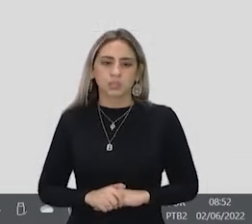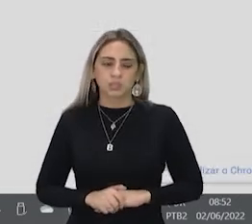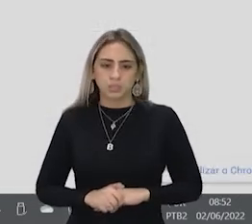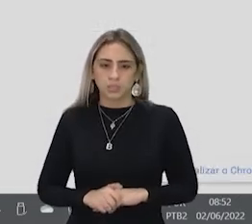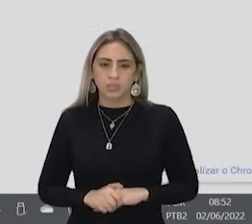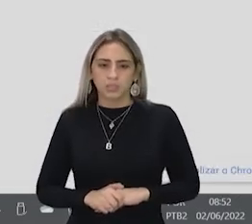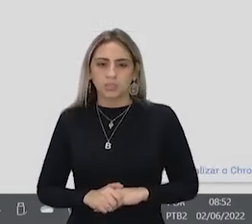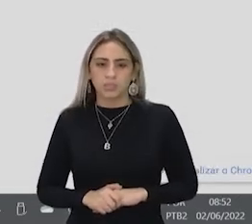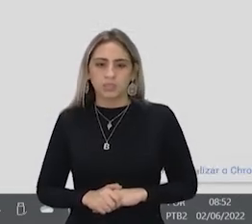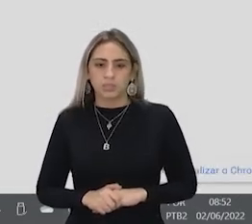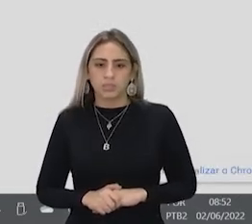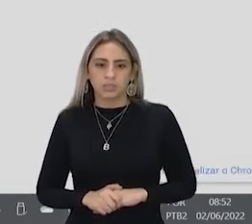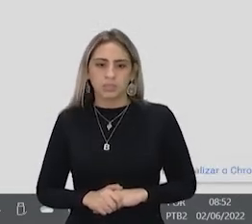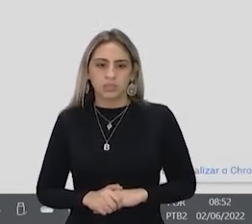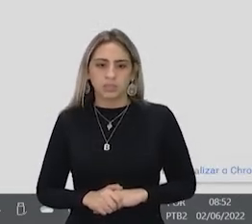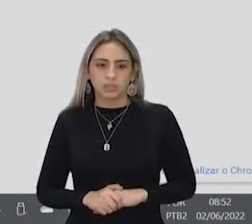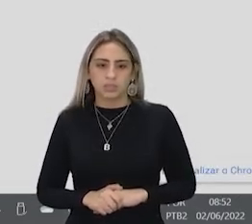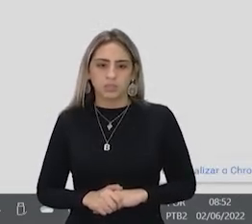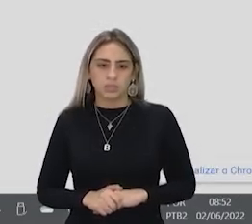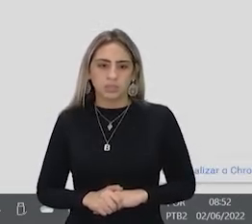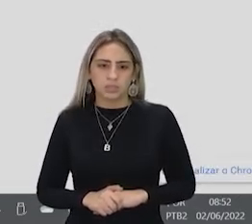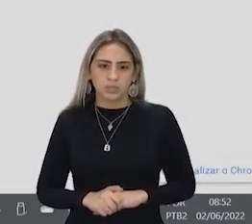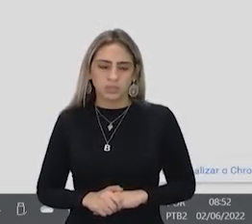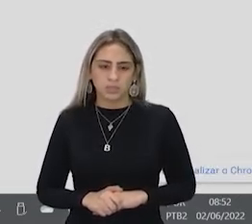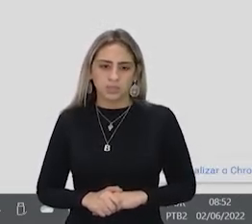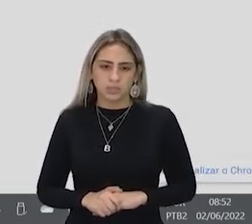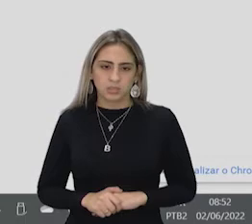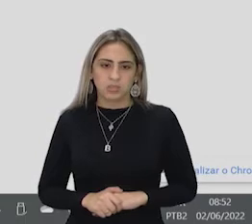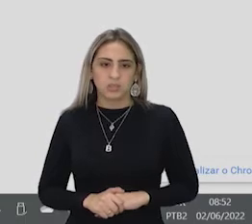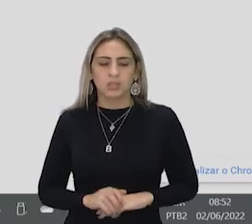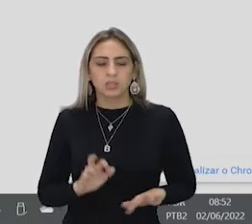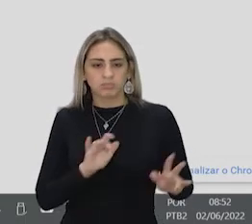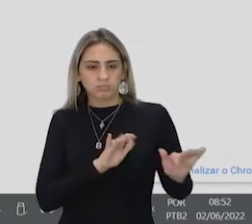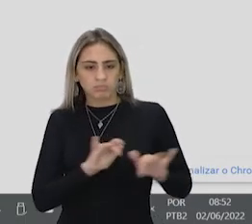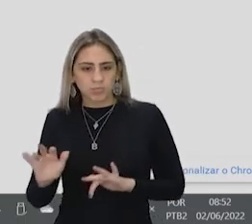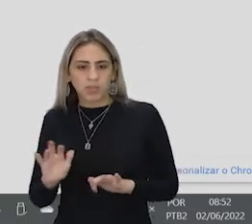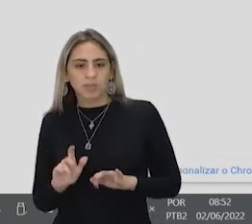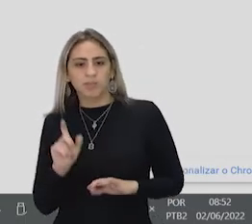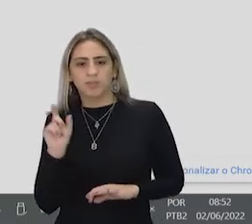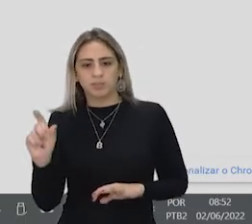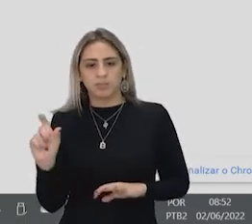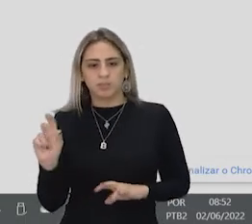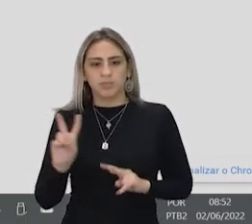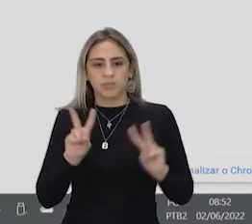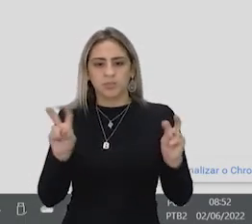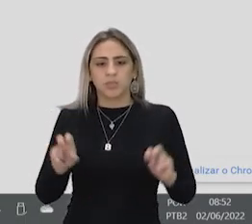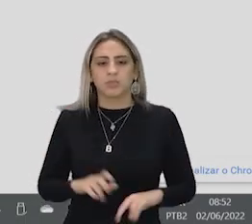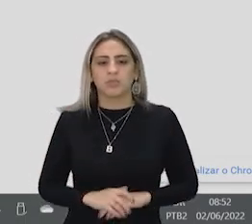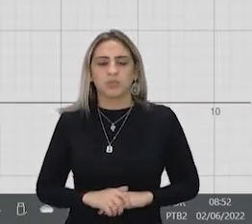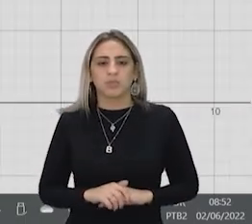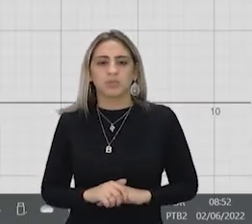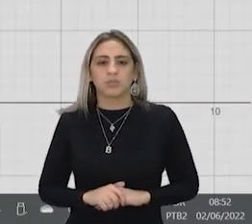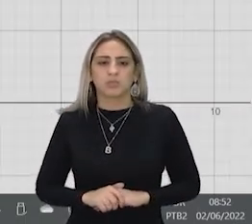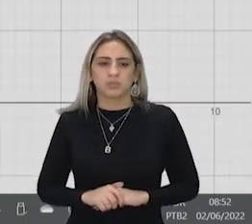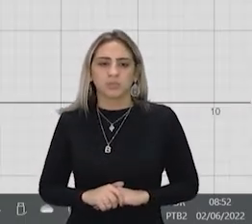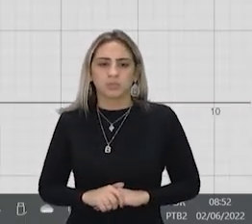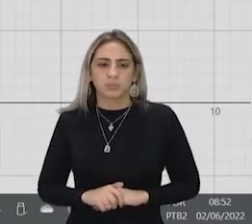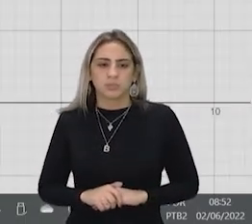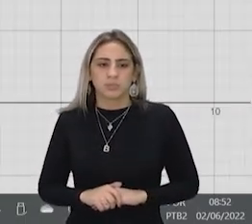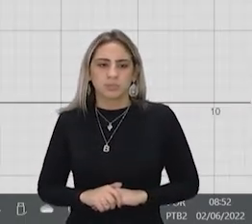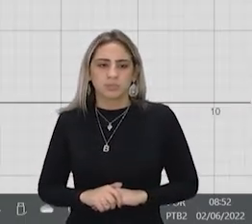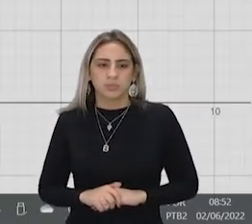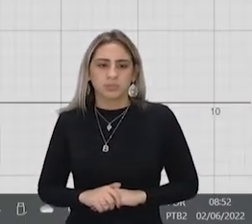já deixei aqui no jeito, mas é só você digitar GeoGebra Classic, vai aparecer e você vai clicar no primeiro, tá bom? Deixa eu fechar